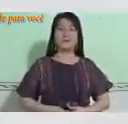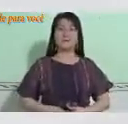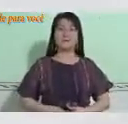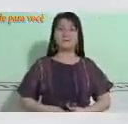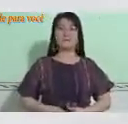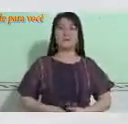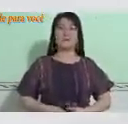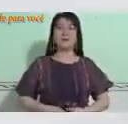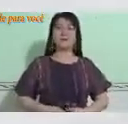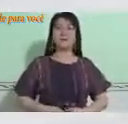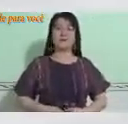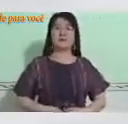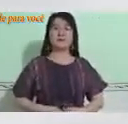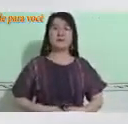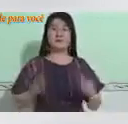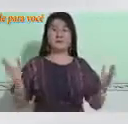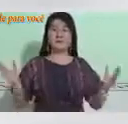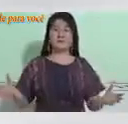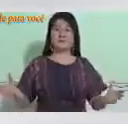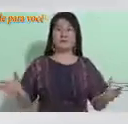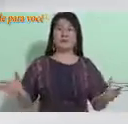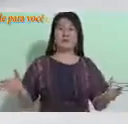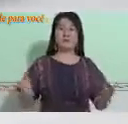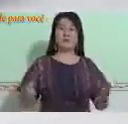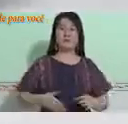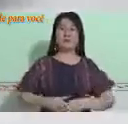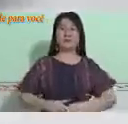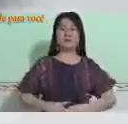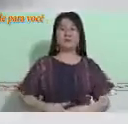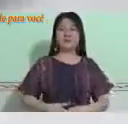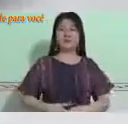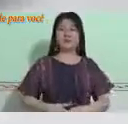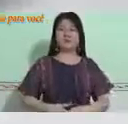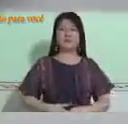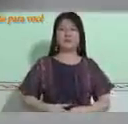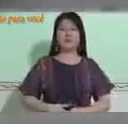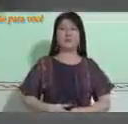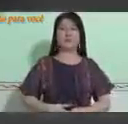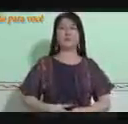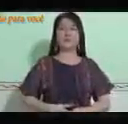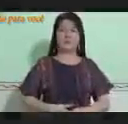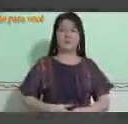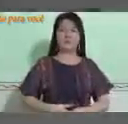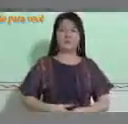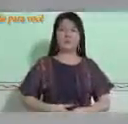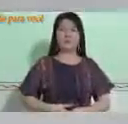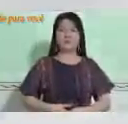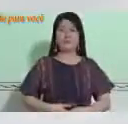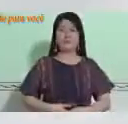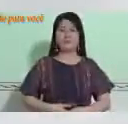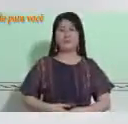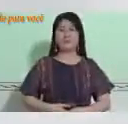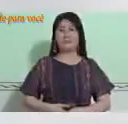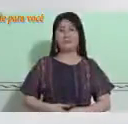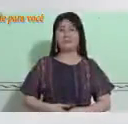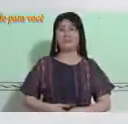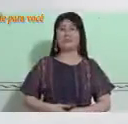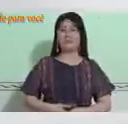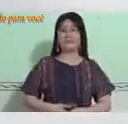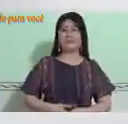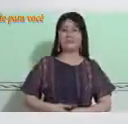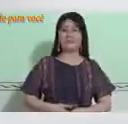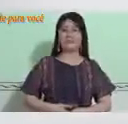4 horas antes de iniciar o uso do laxante ou utilizar líquidos transparentes, vírgula, como água filtrada, vírgula, chás ou